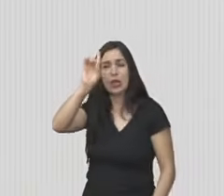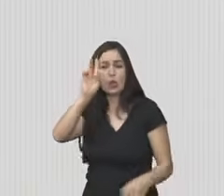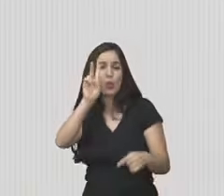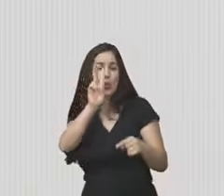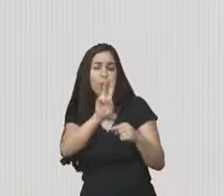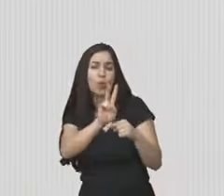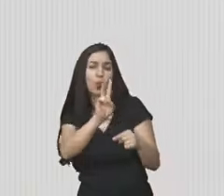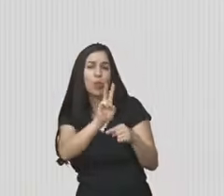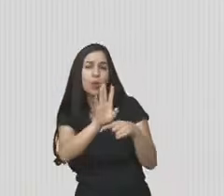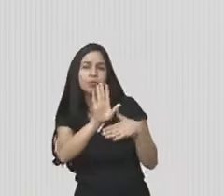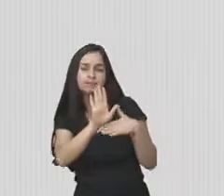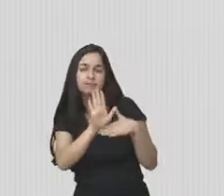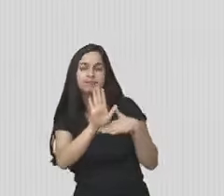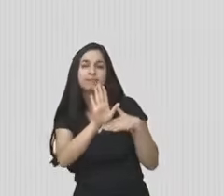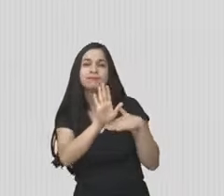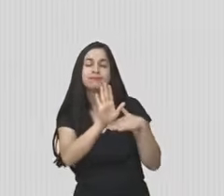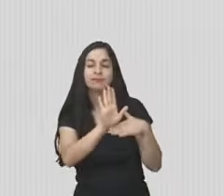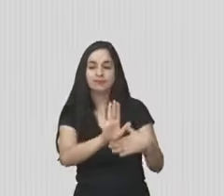amam.